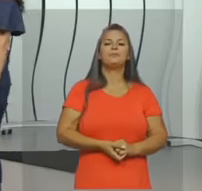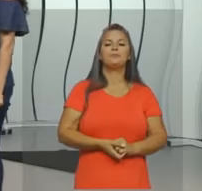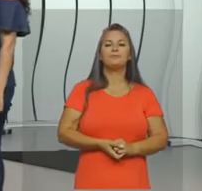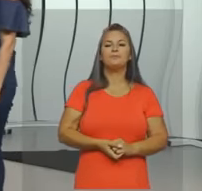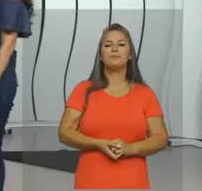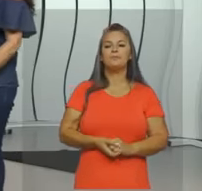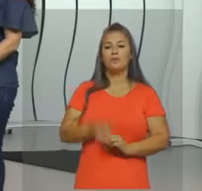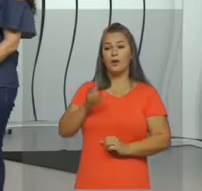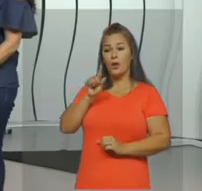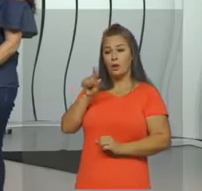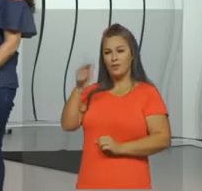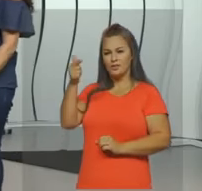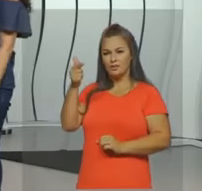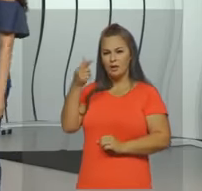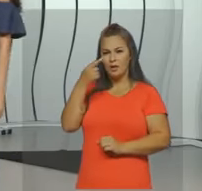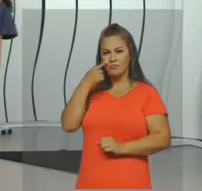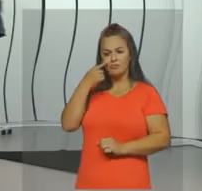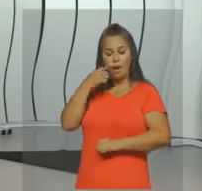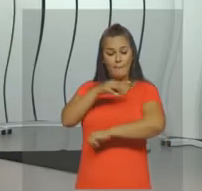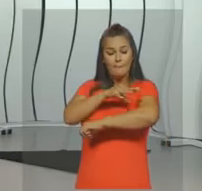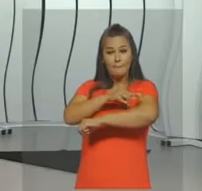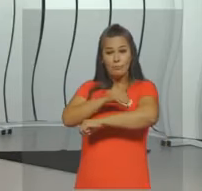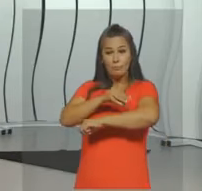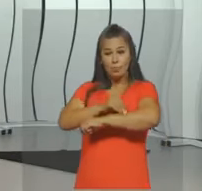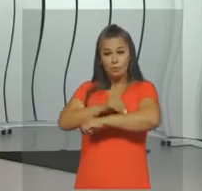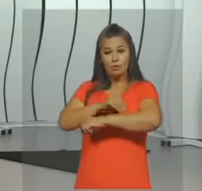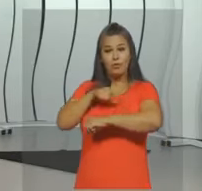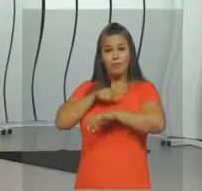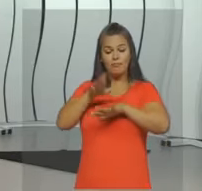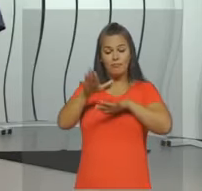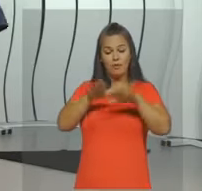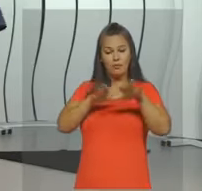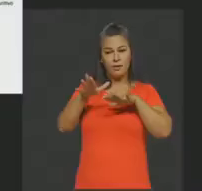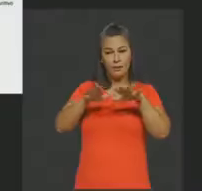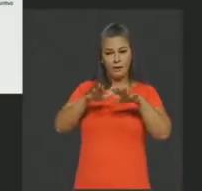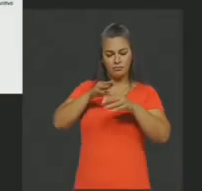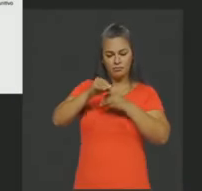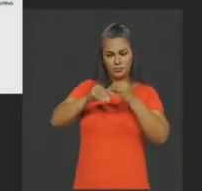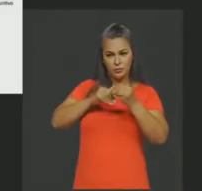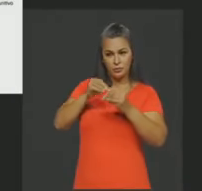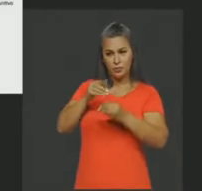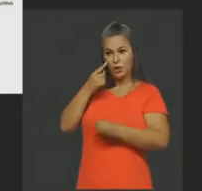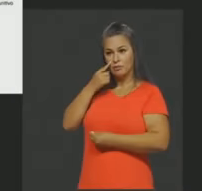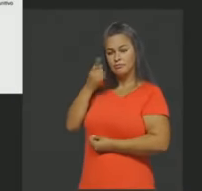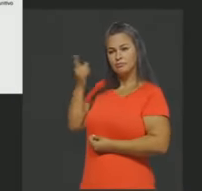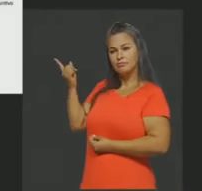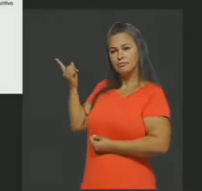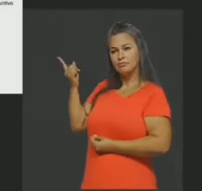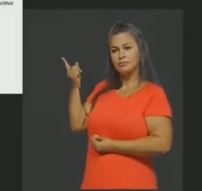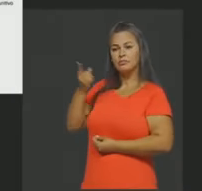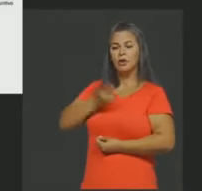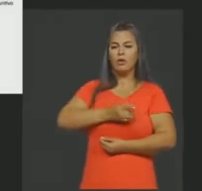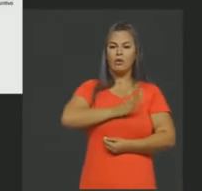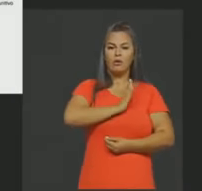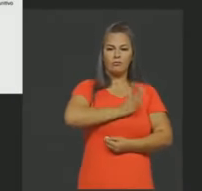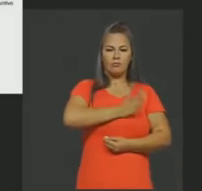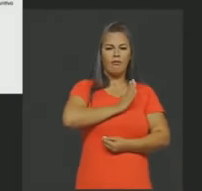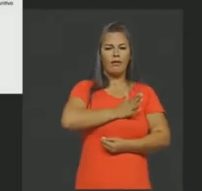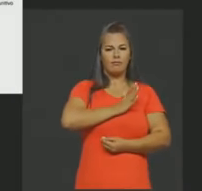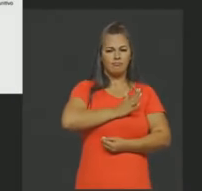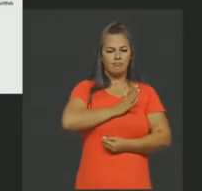Músculo e movimento de substâncias. Isso aqui é o desenho do coração, os vasos sanguíneos, mostrando que nós